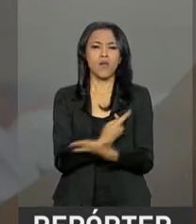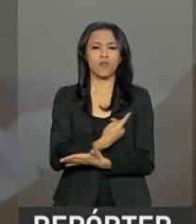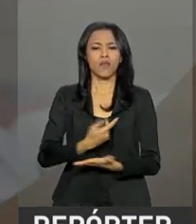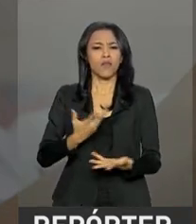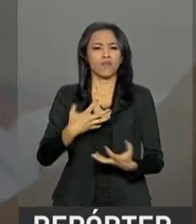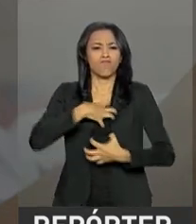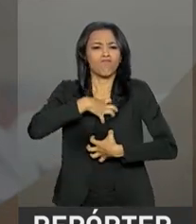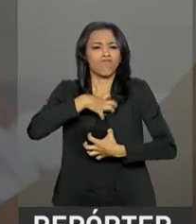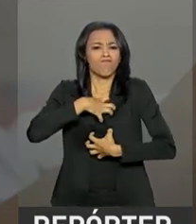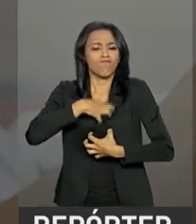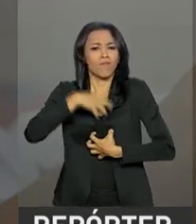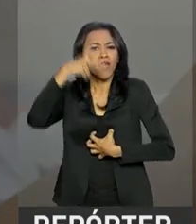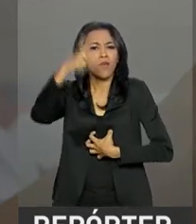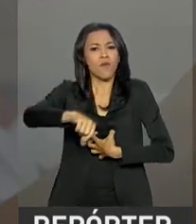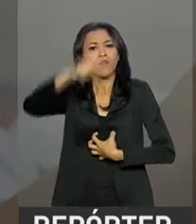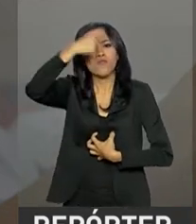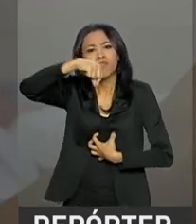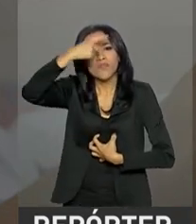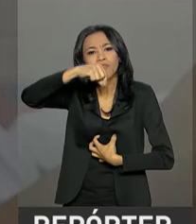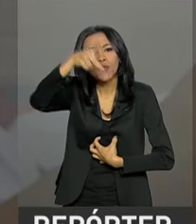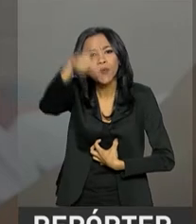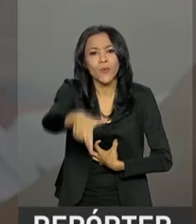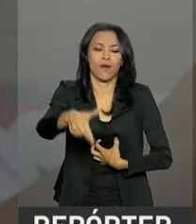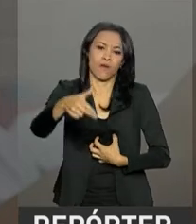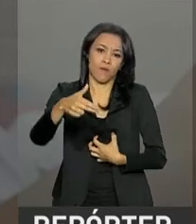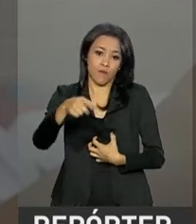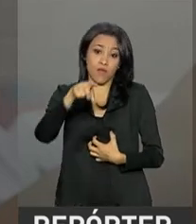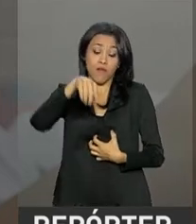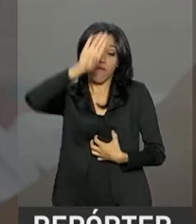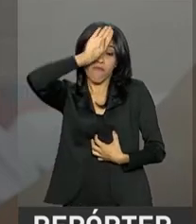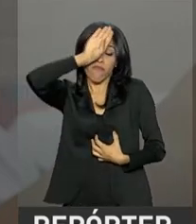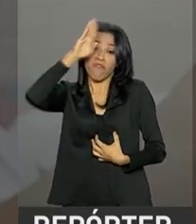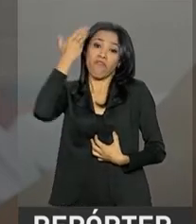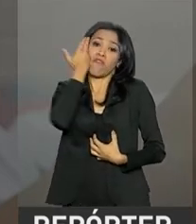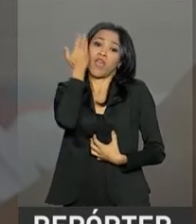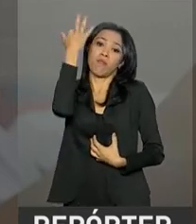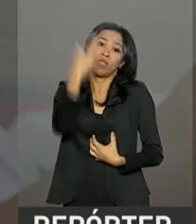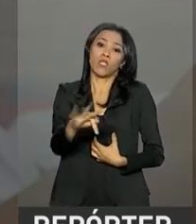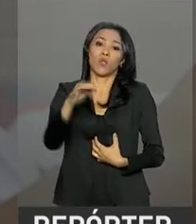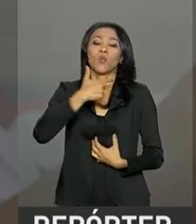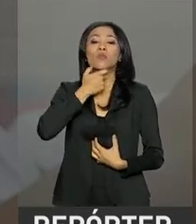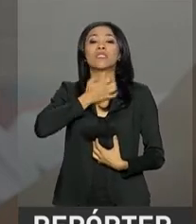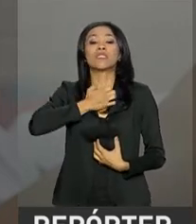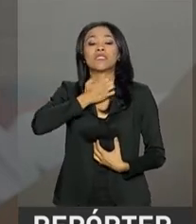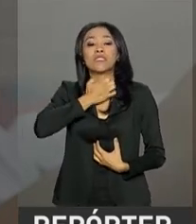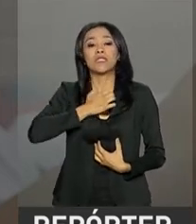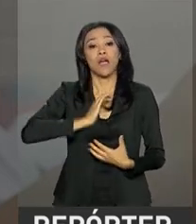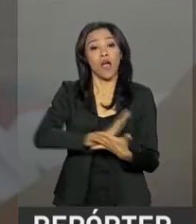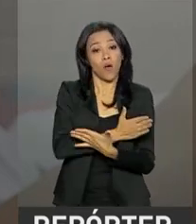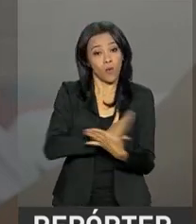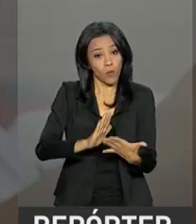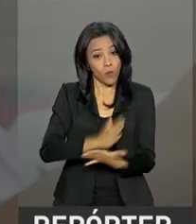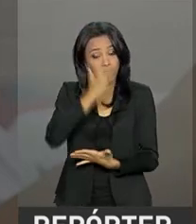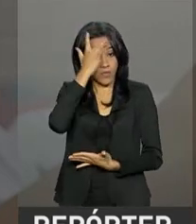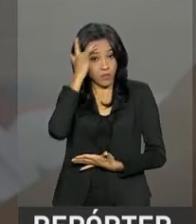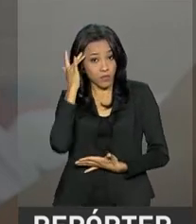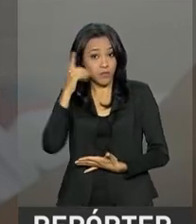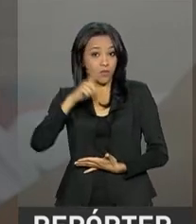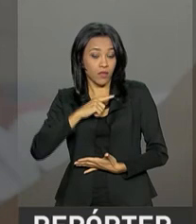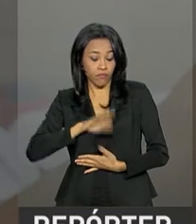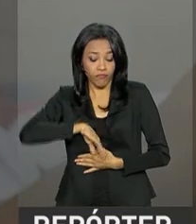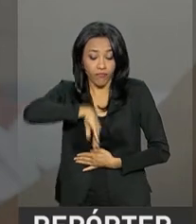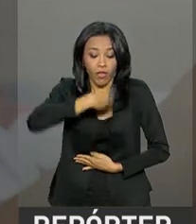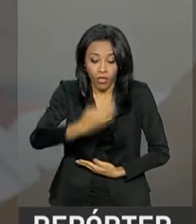aos das doenças virais como gripe com febre e dor de garganta em alguns casos o paciente apresenta também